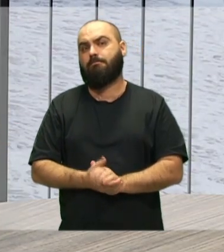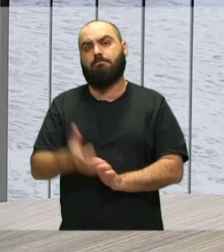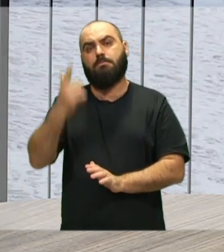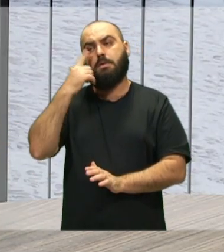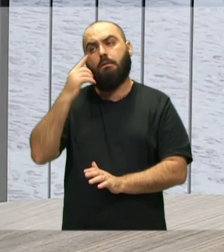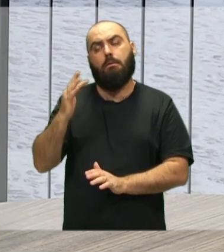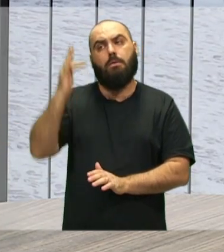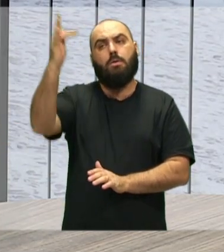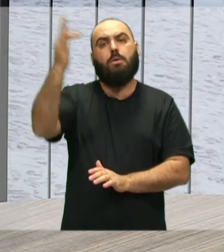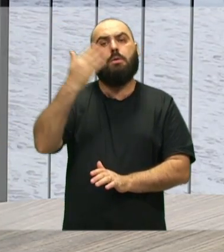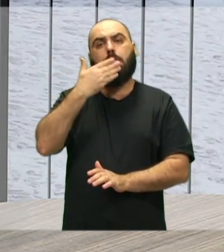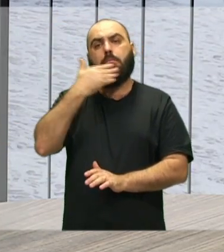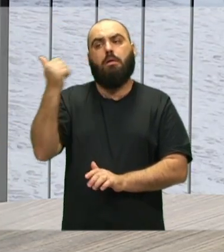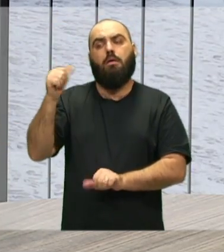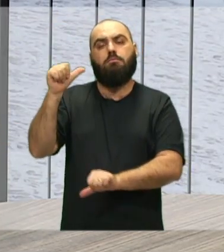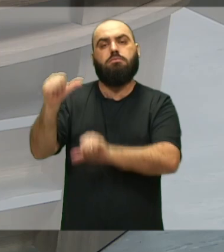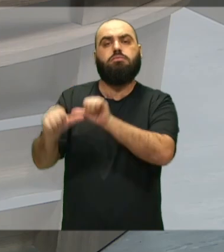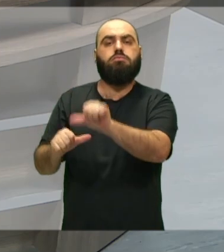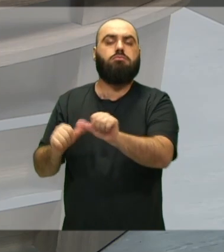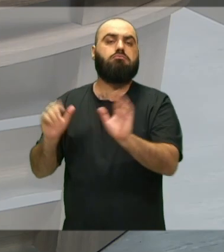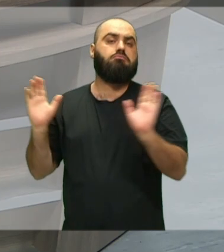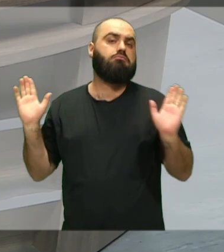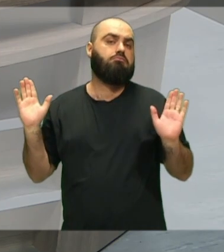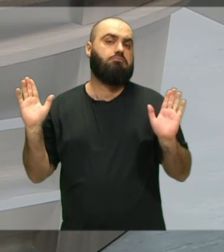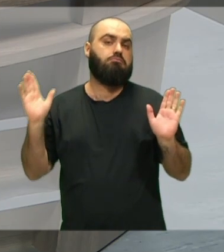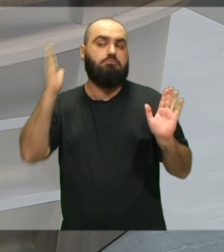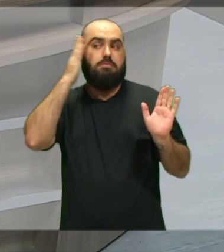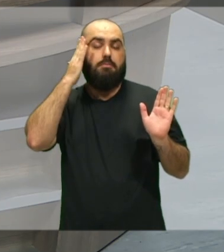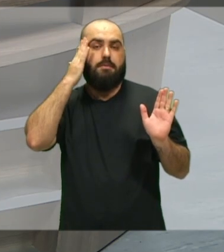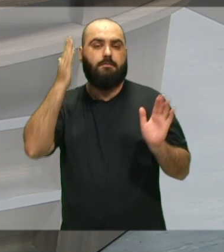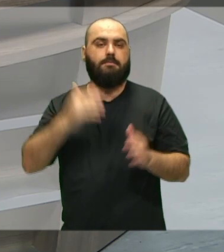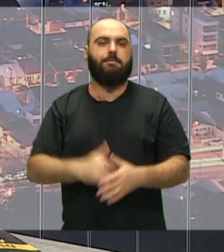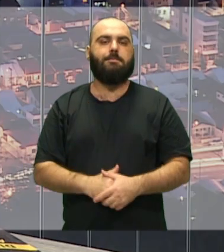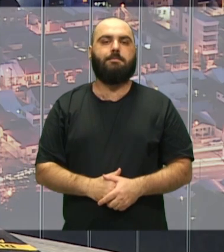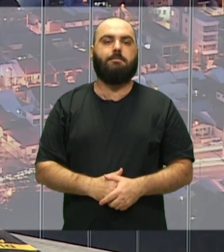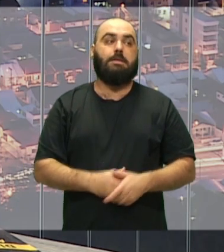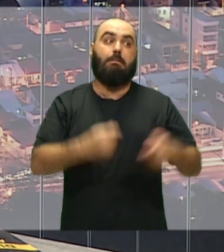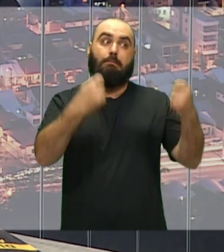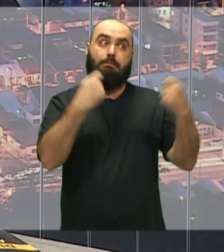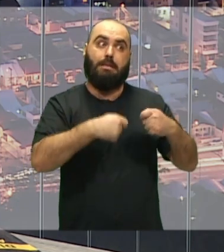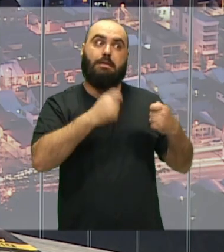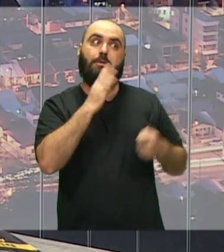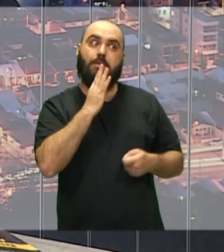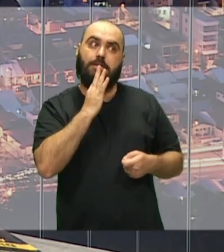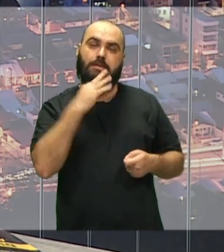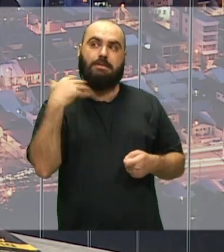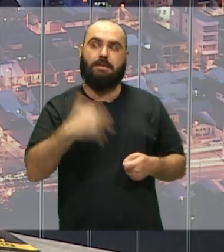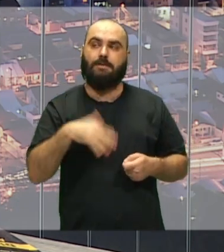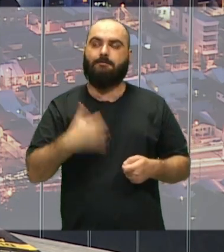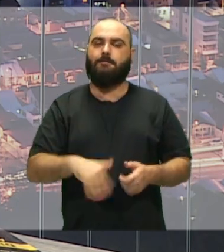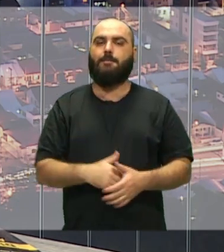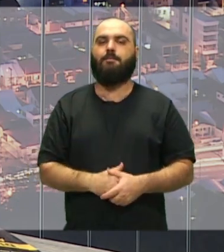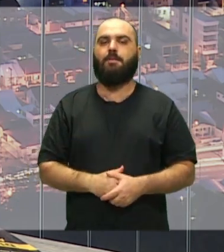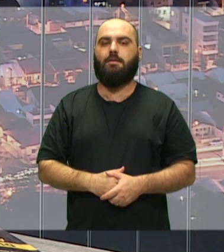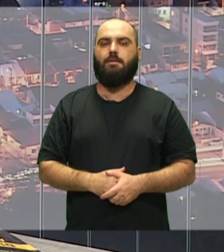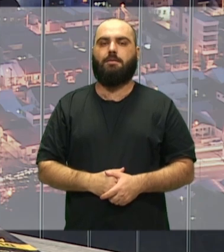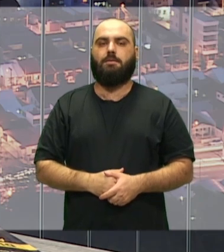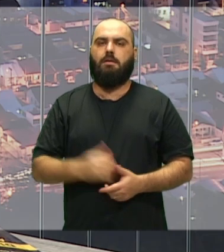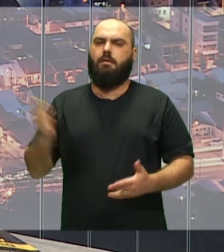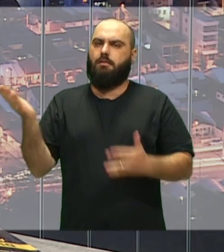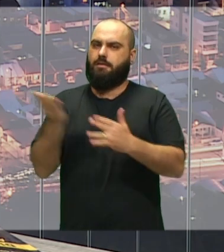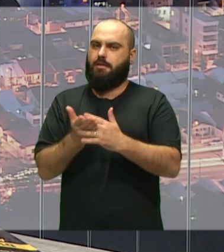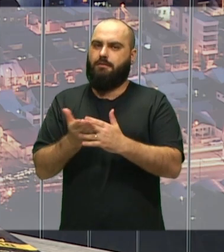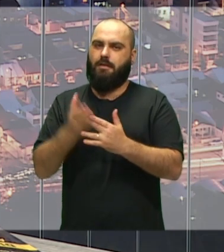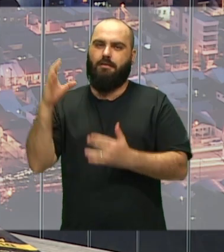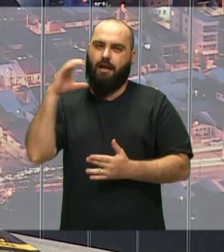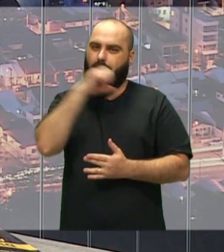mudanças acontecerão e vai ter que ver como é que vai ser aplicado isso, né? Por isso que precisa conhecer. É verdade. A gente precisa fazer mais um